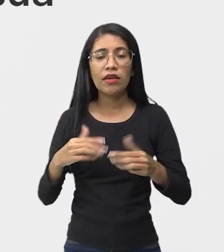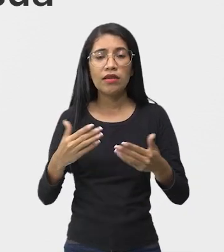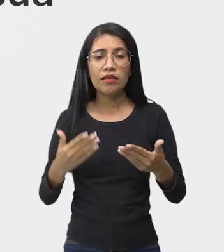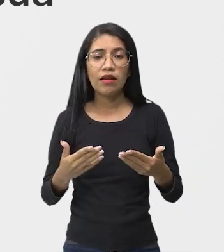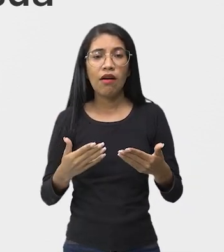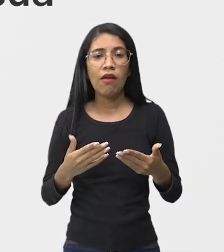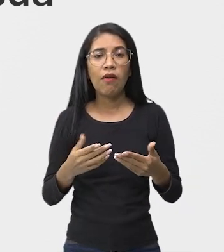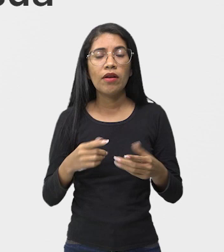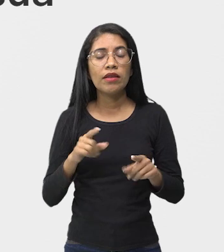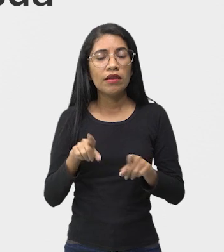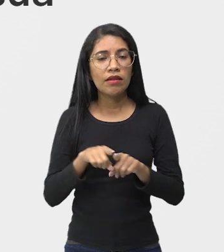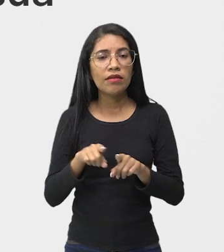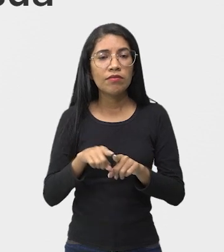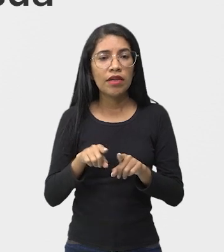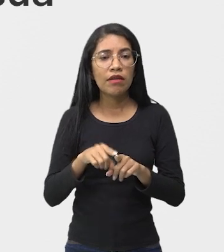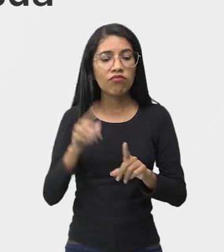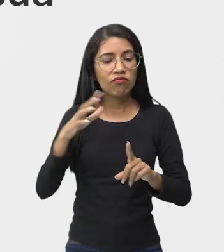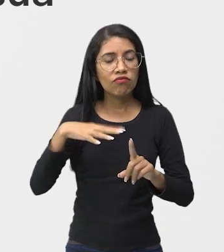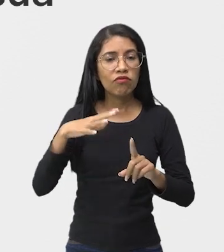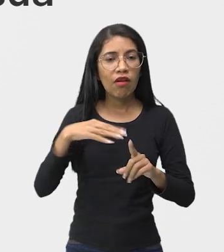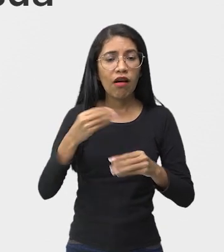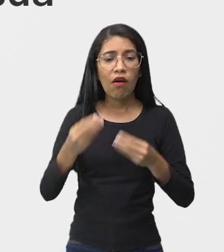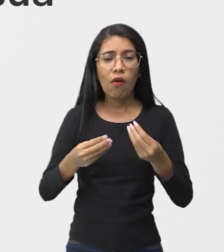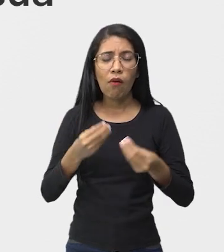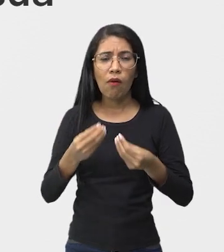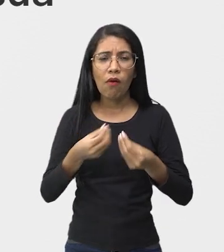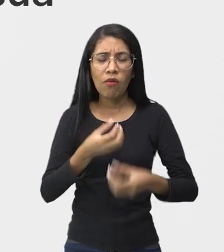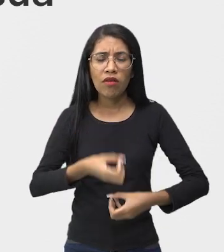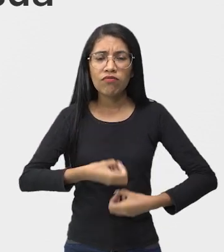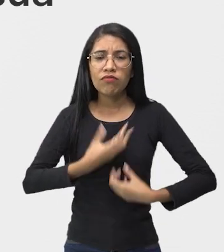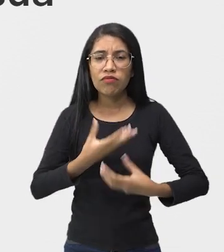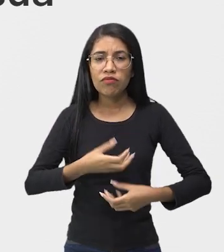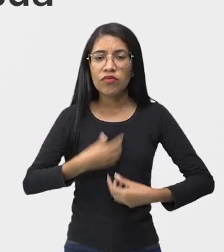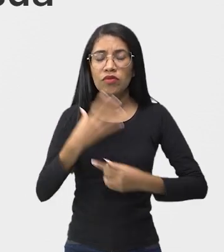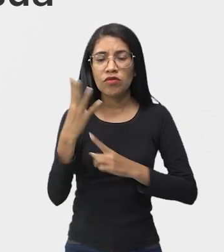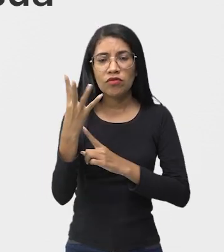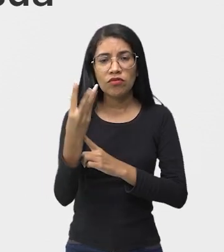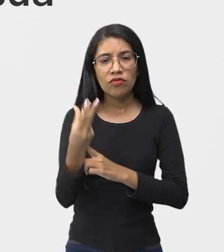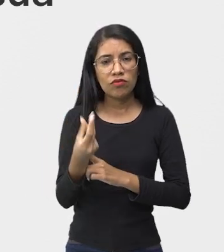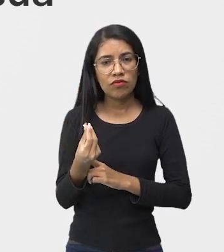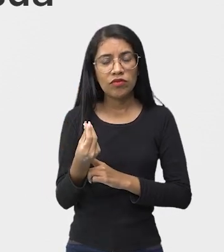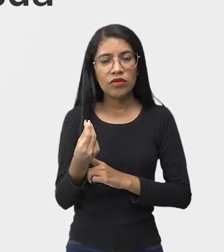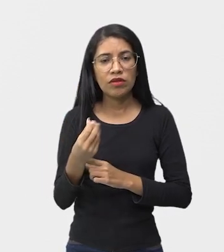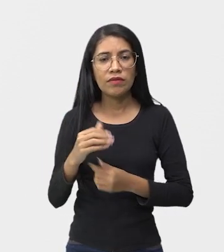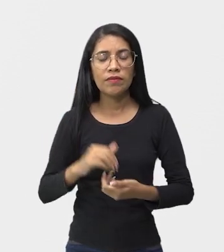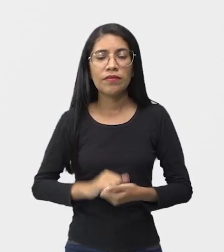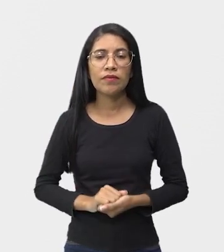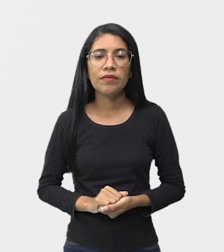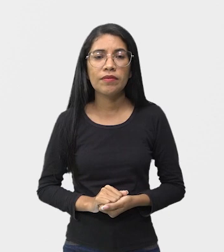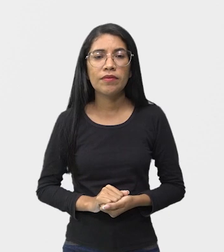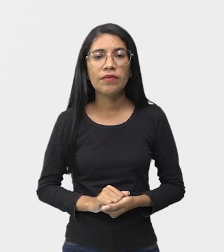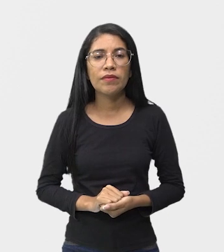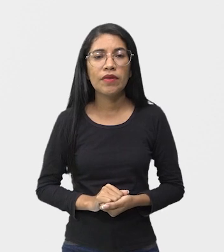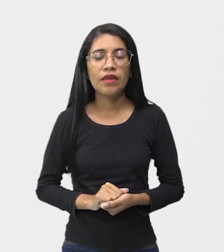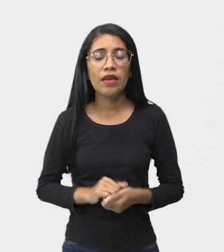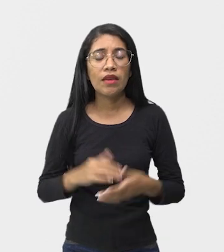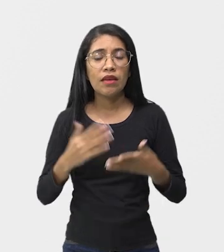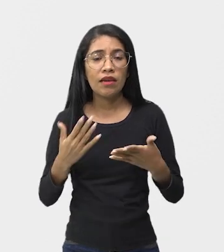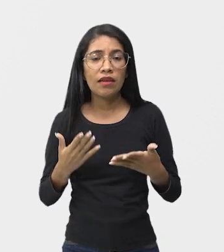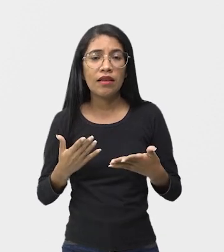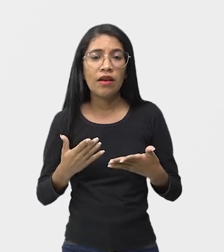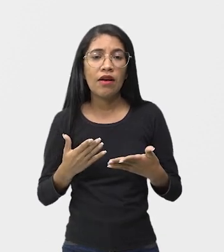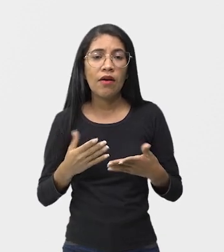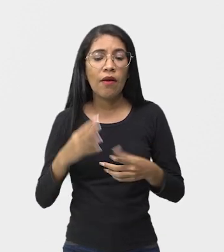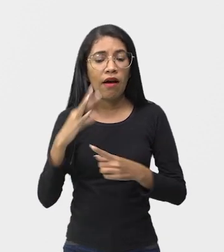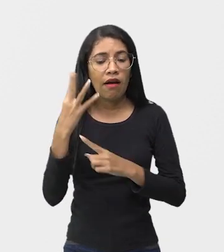Logo, isso também interfere na maneira como eles produzem sua arte. Continuando, dessa